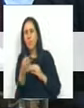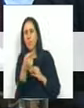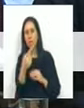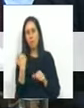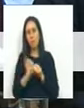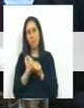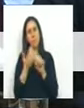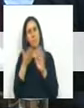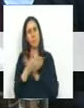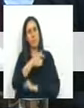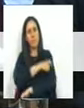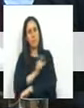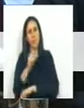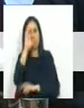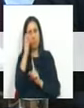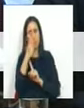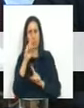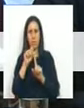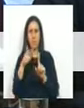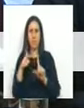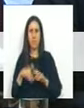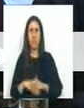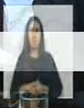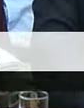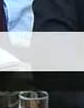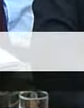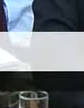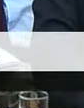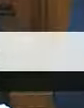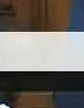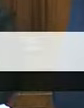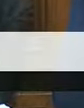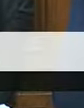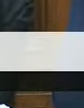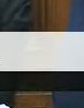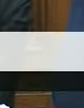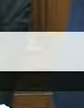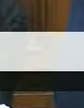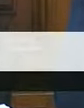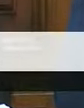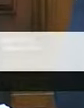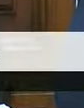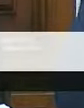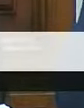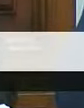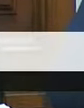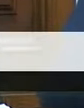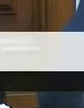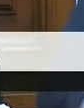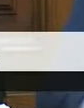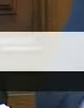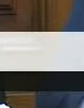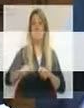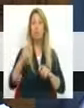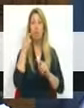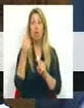assume as funções de representante do Estado no BANIF? O mandato específico para qualquer um de nós, em particular para mim, era de acompanhamento do